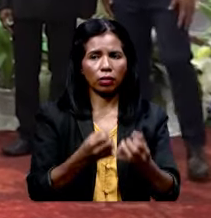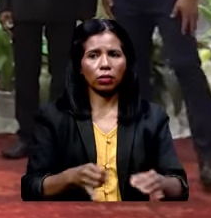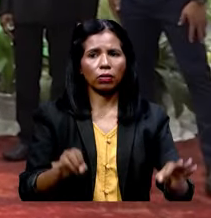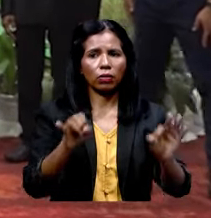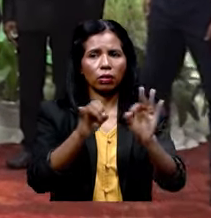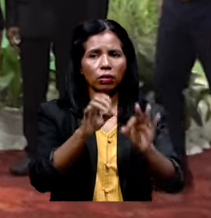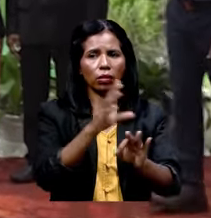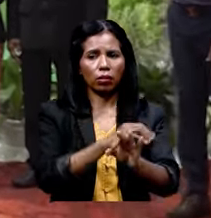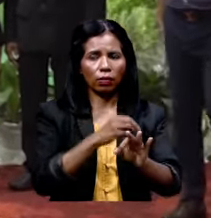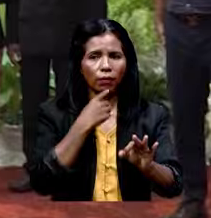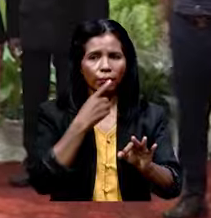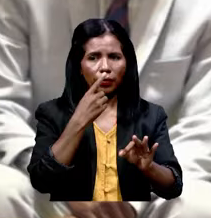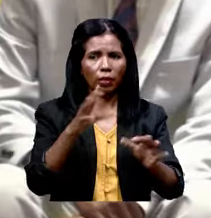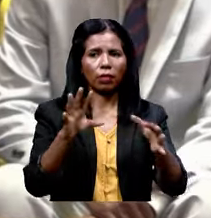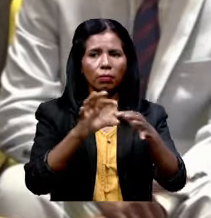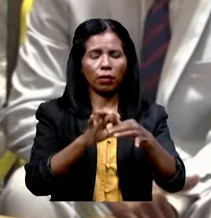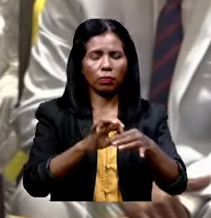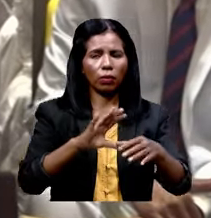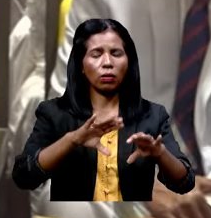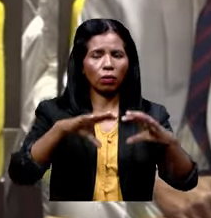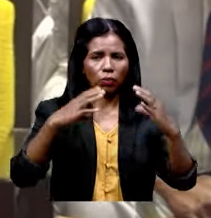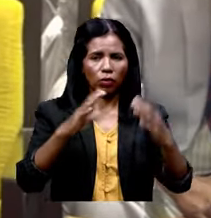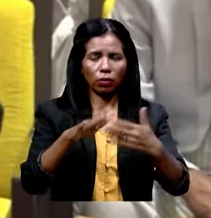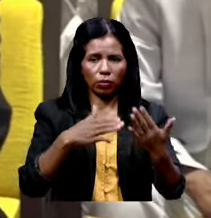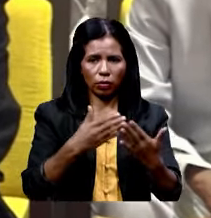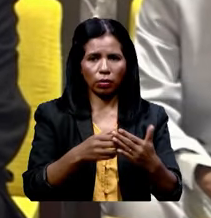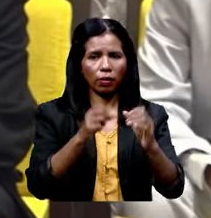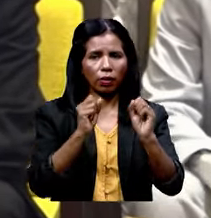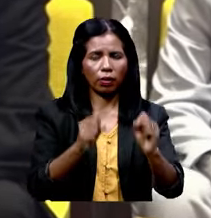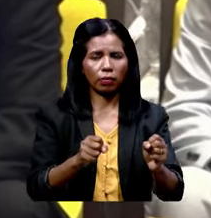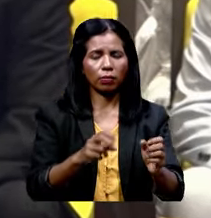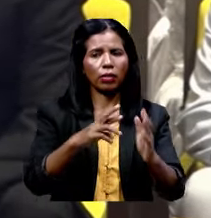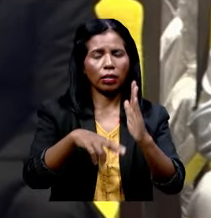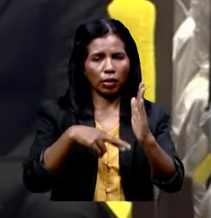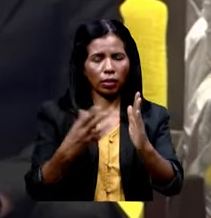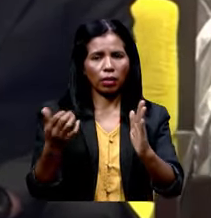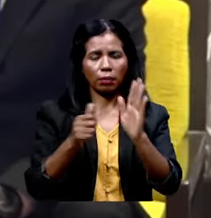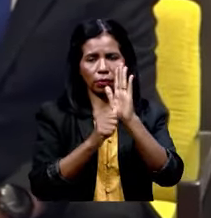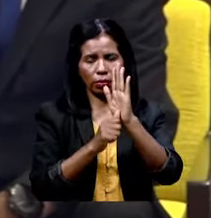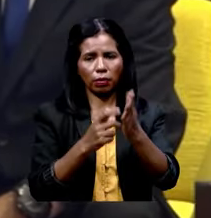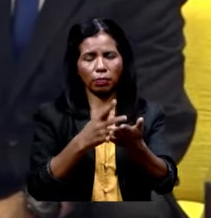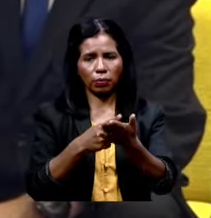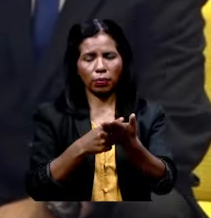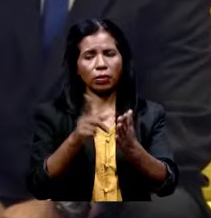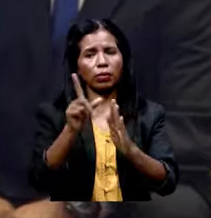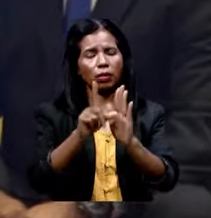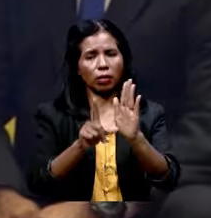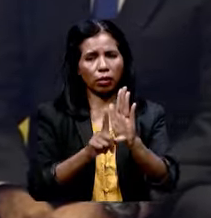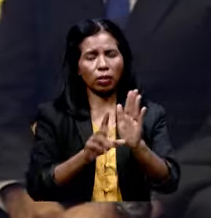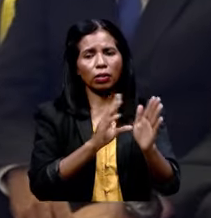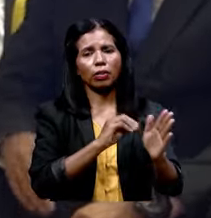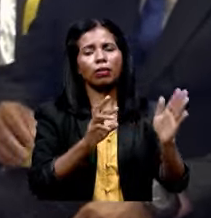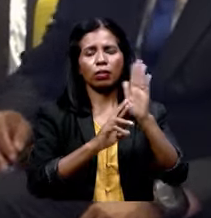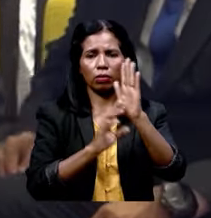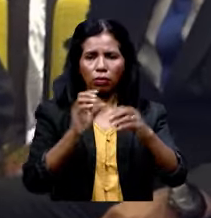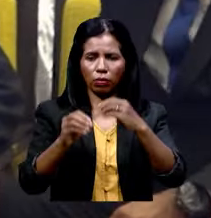no remuneração membros comissão nian, nunemos procedimento ba apresentação proposta legal no relatório sira, con